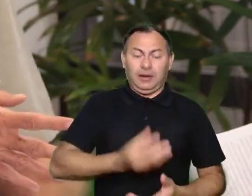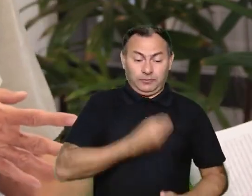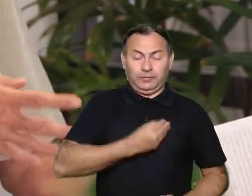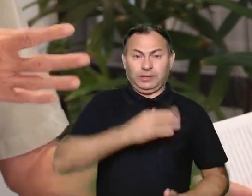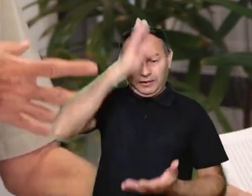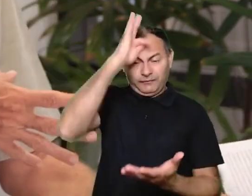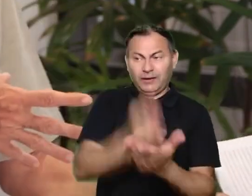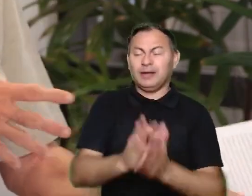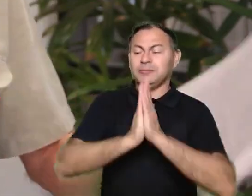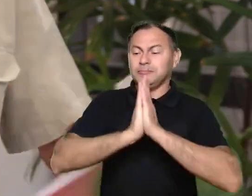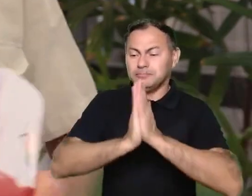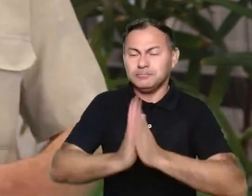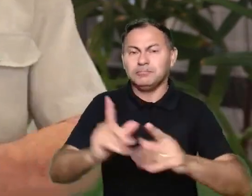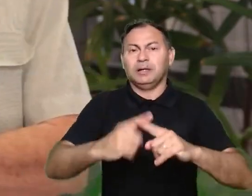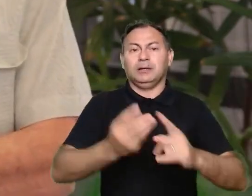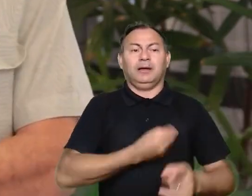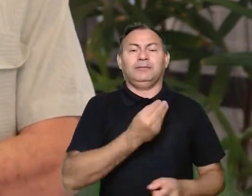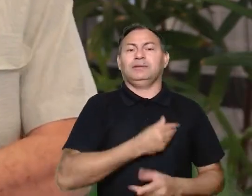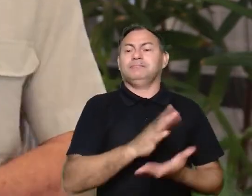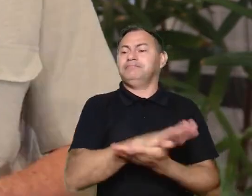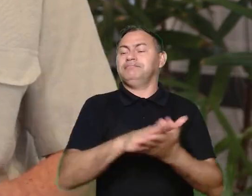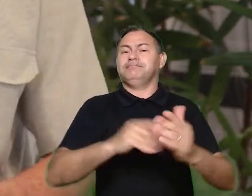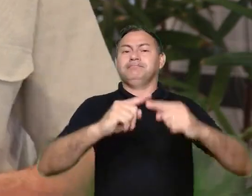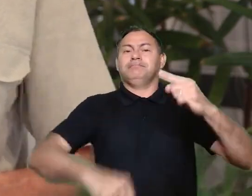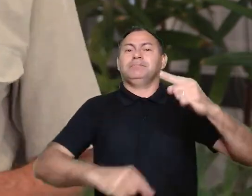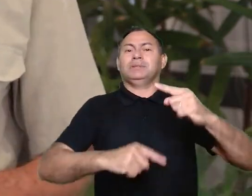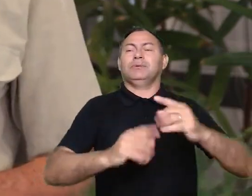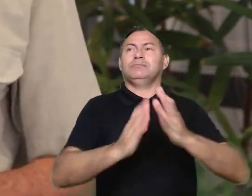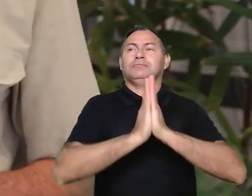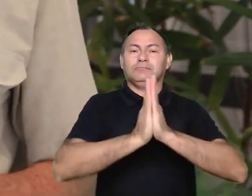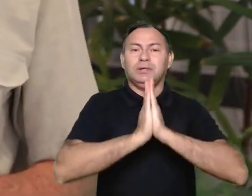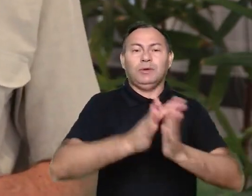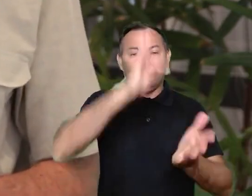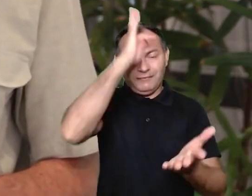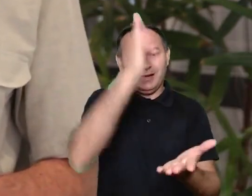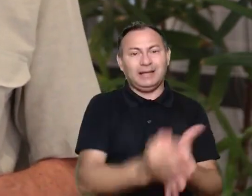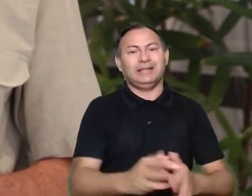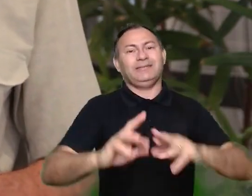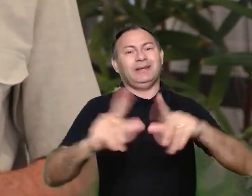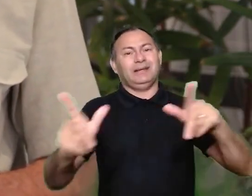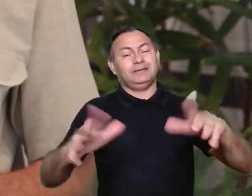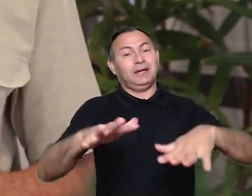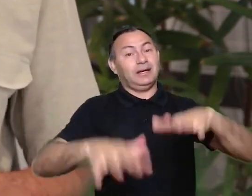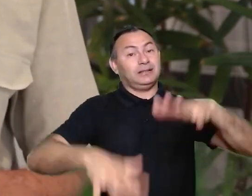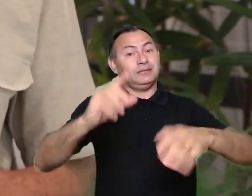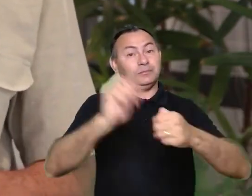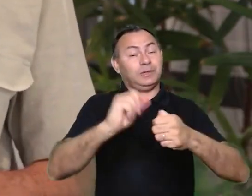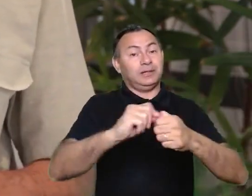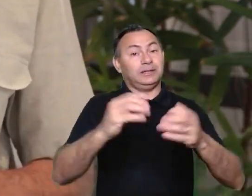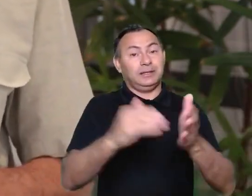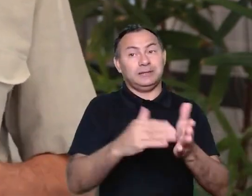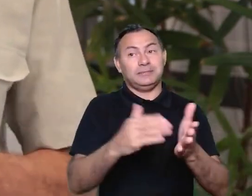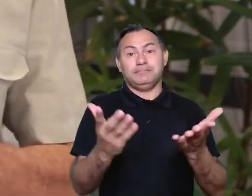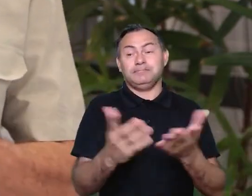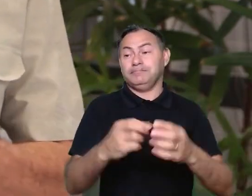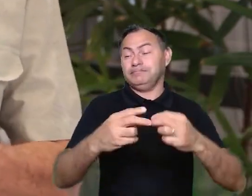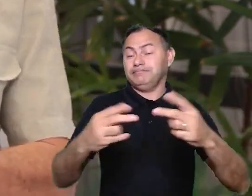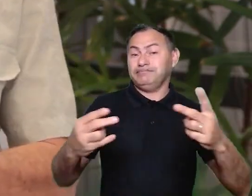de fé, de devoções, mas a vida não tem nada a ver com a sua devoção, com a sua fé, né? Às vezes faz